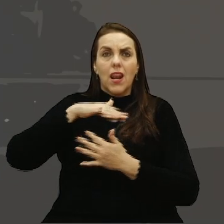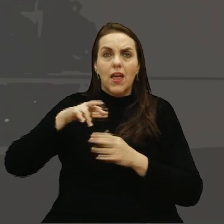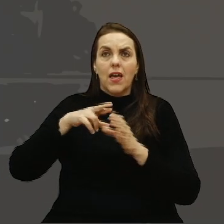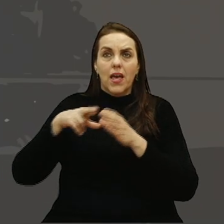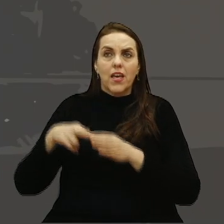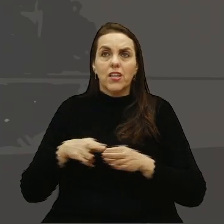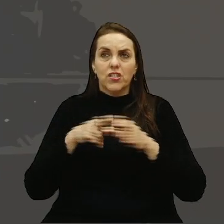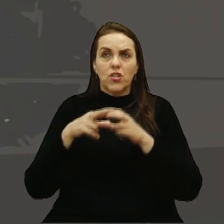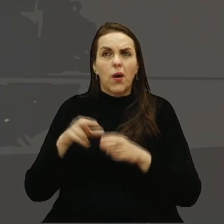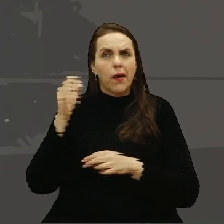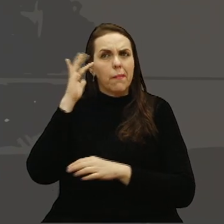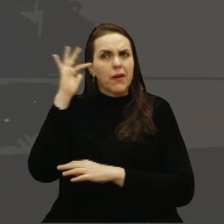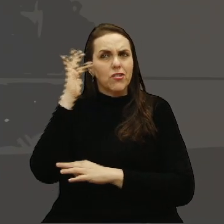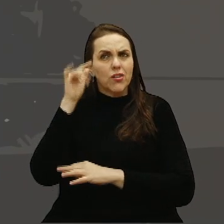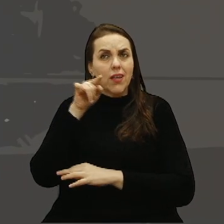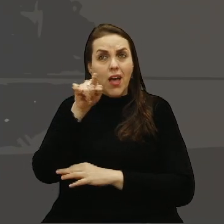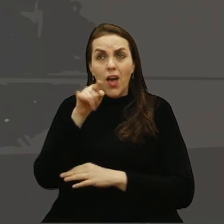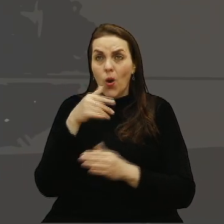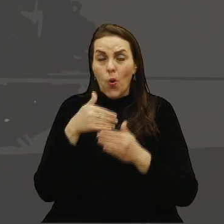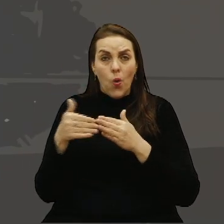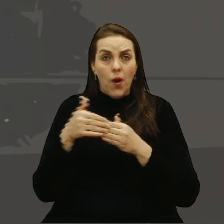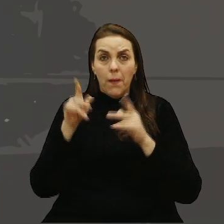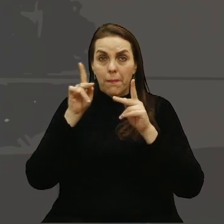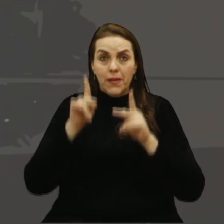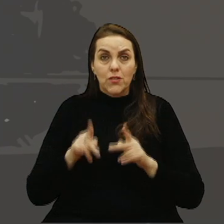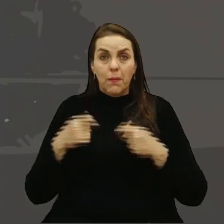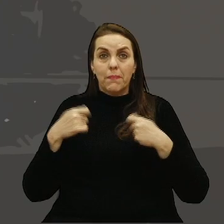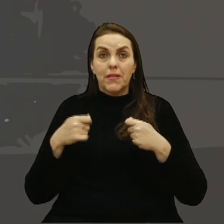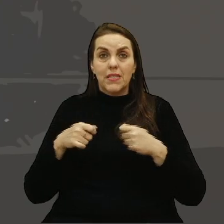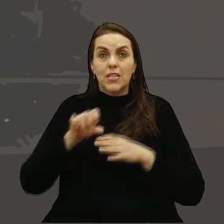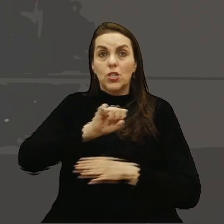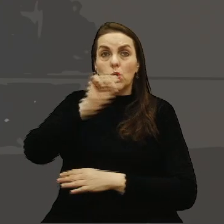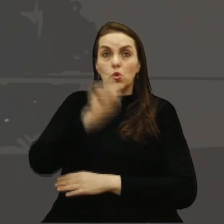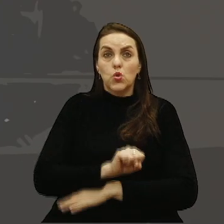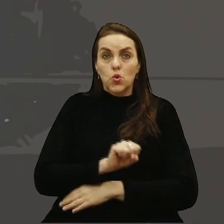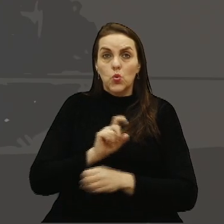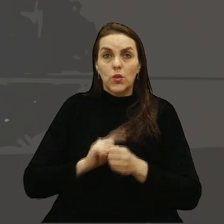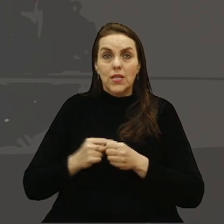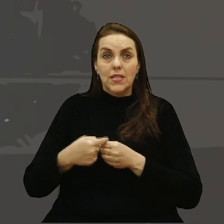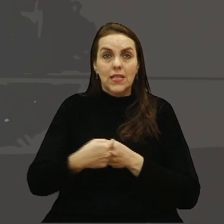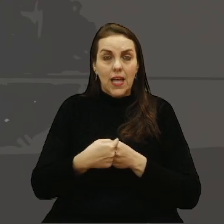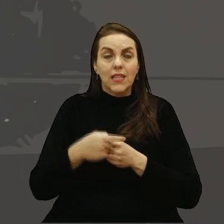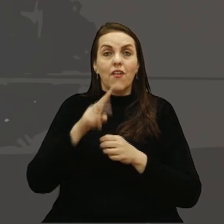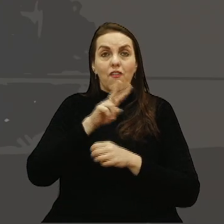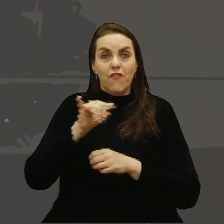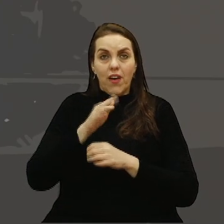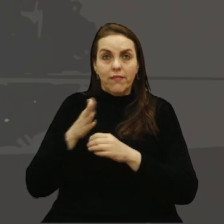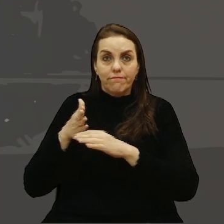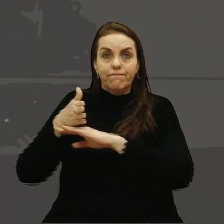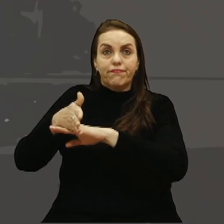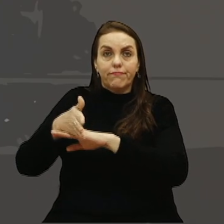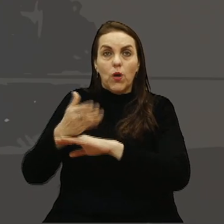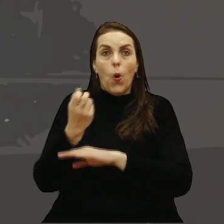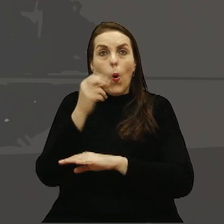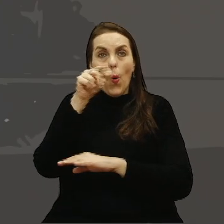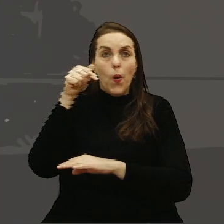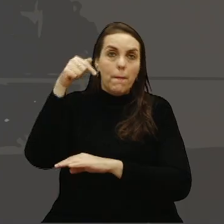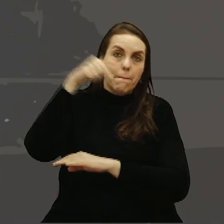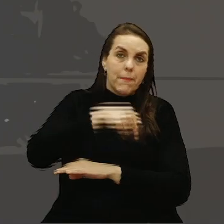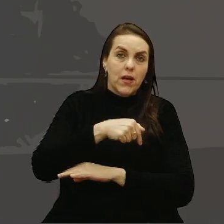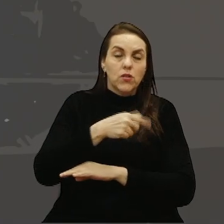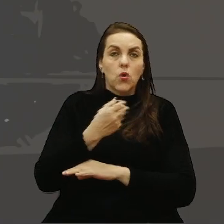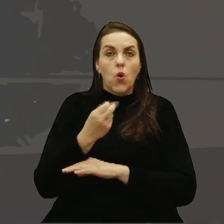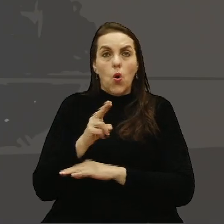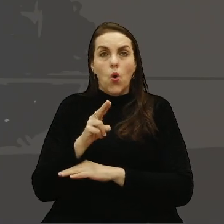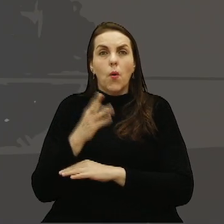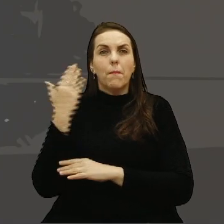aqui todo e qualquer pessoa que precisa ir para a Zona Sul da cidade vai acessar esse ponto. Ou ele vai entrar lá embaixo, nas antigas